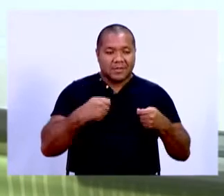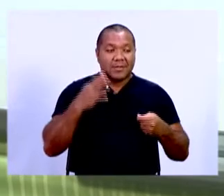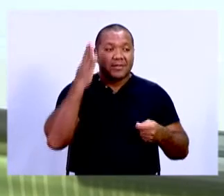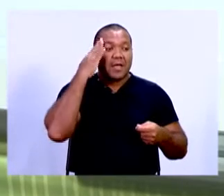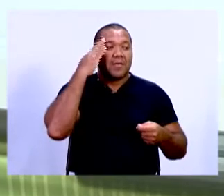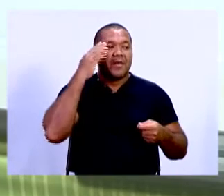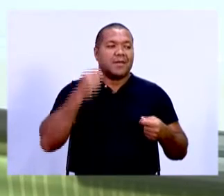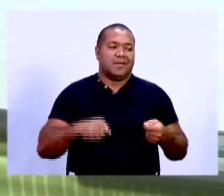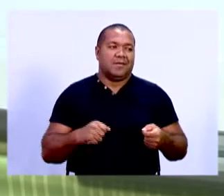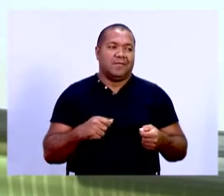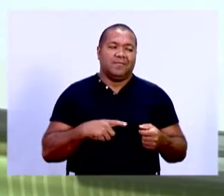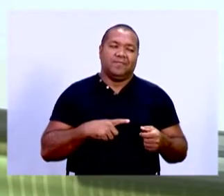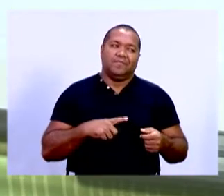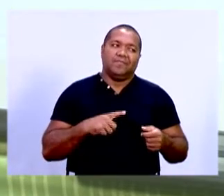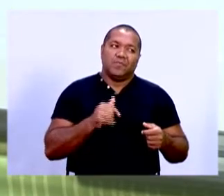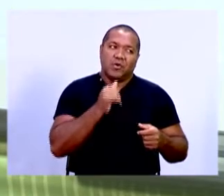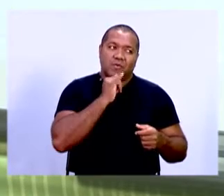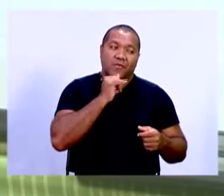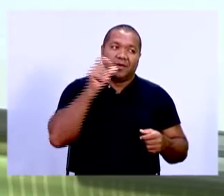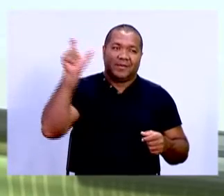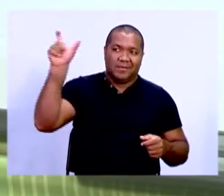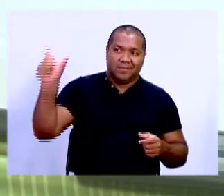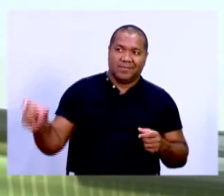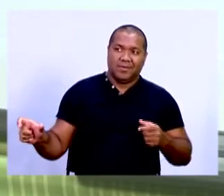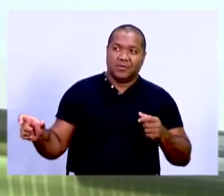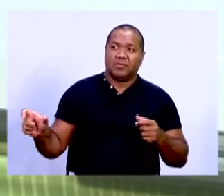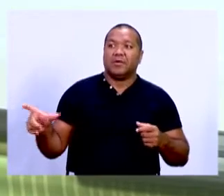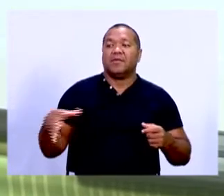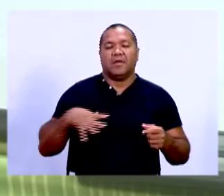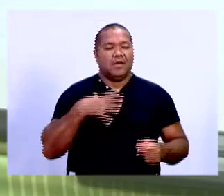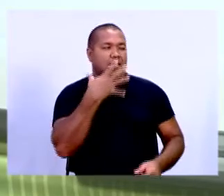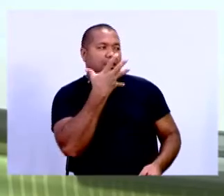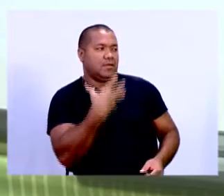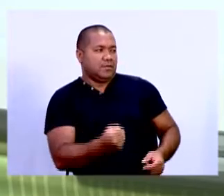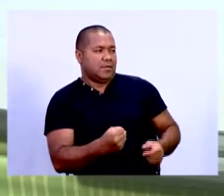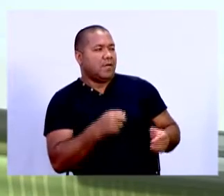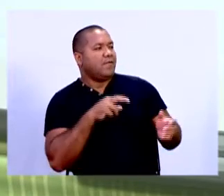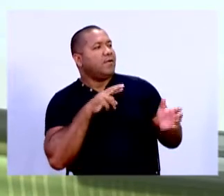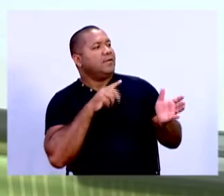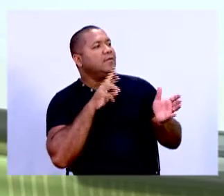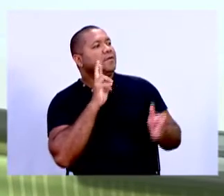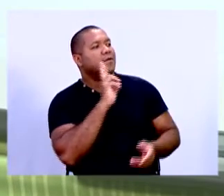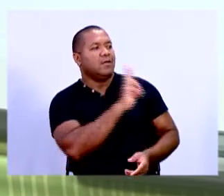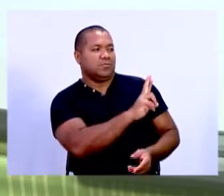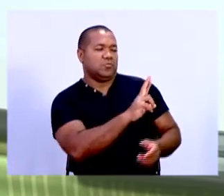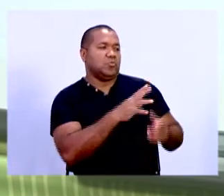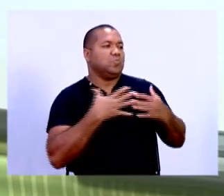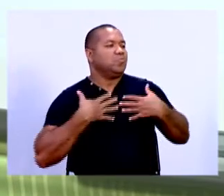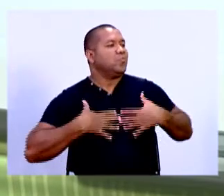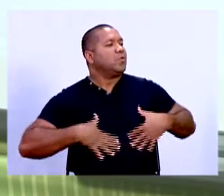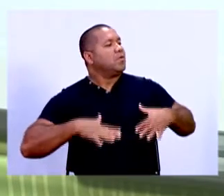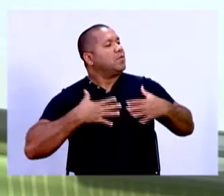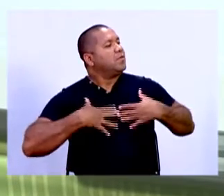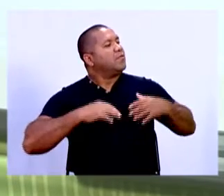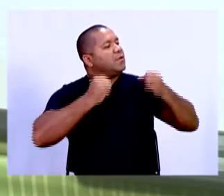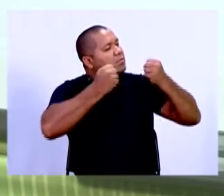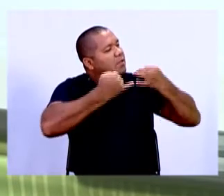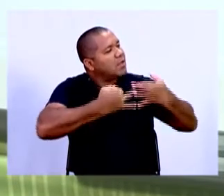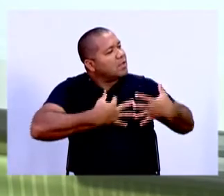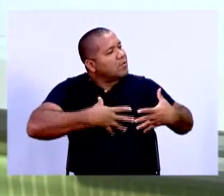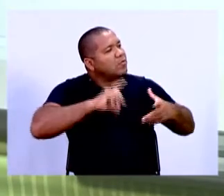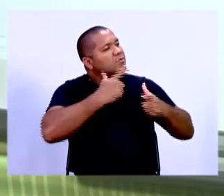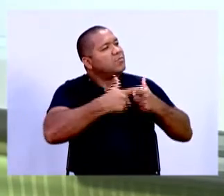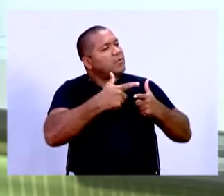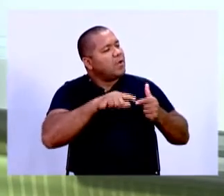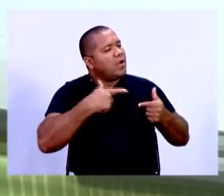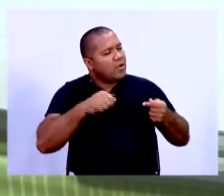vai ter cliente muito mais acessível, que ele vai responder tranquilamente, ele vai dizer para você todos os problemas que ele tem.